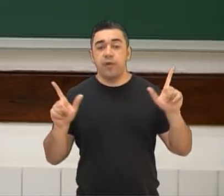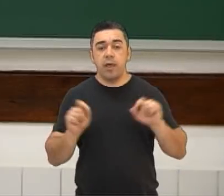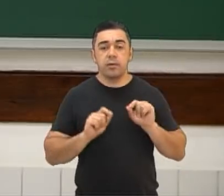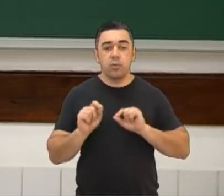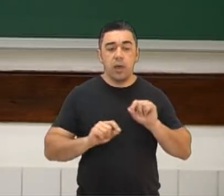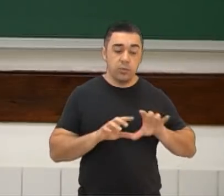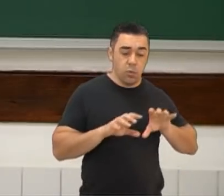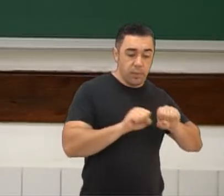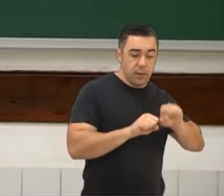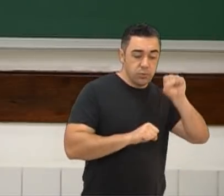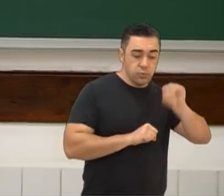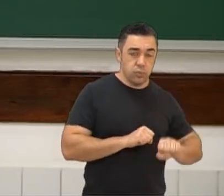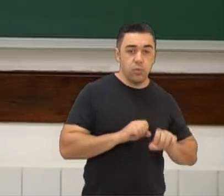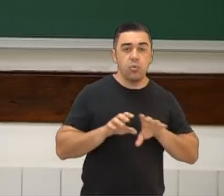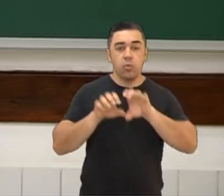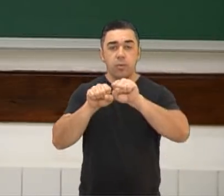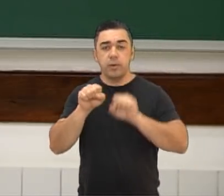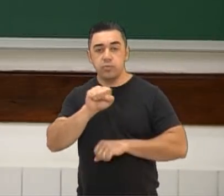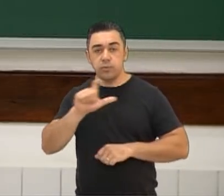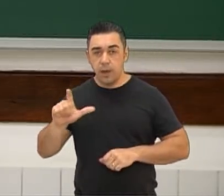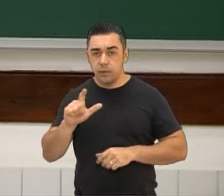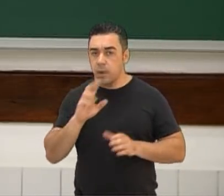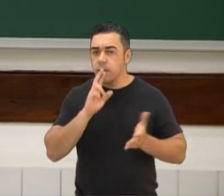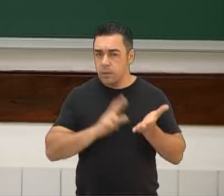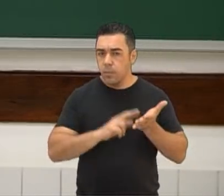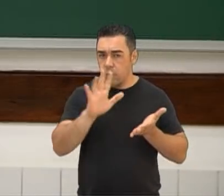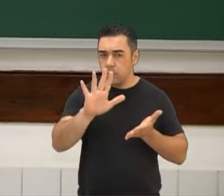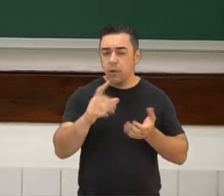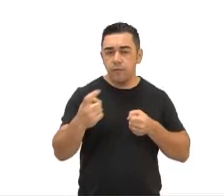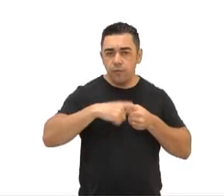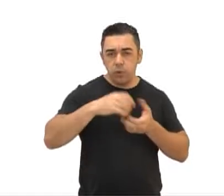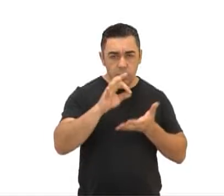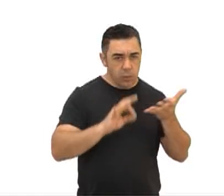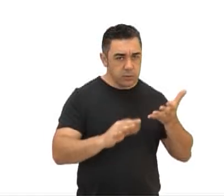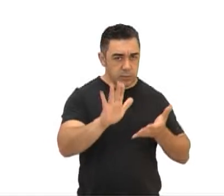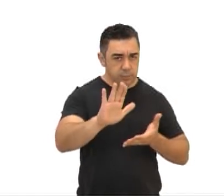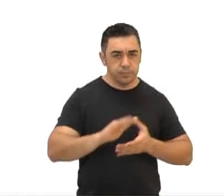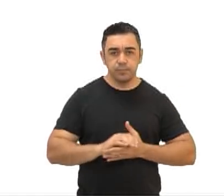a ocupação do sul e a do sudeste? Responda, a gente já volta para corrigir.